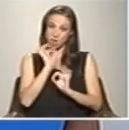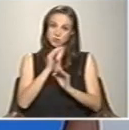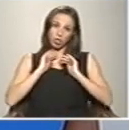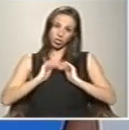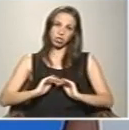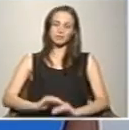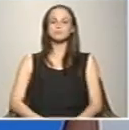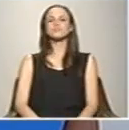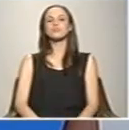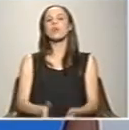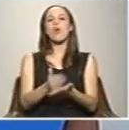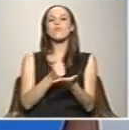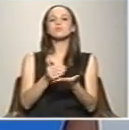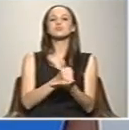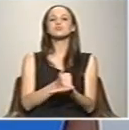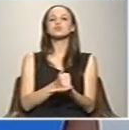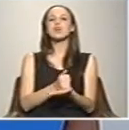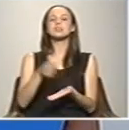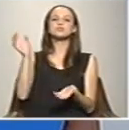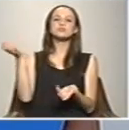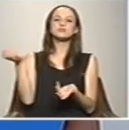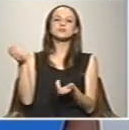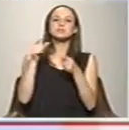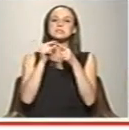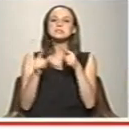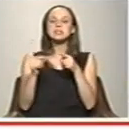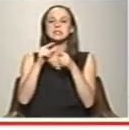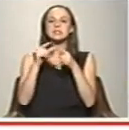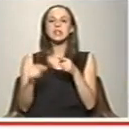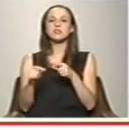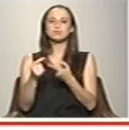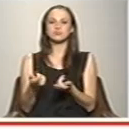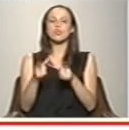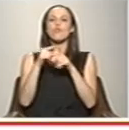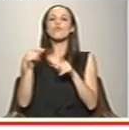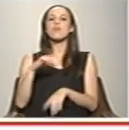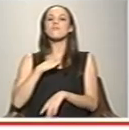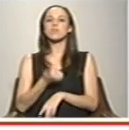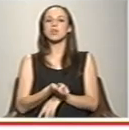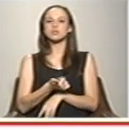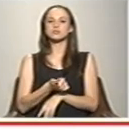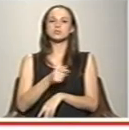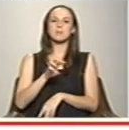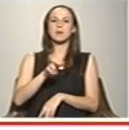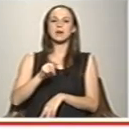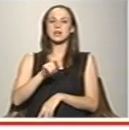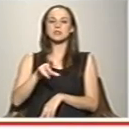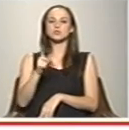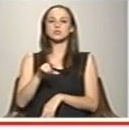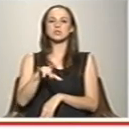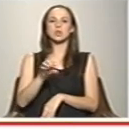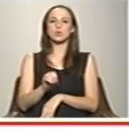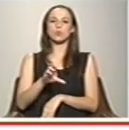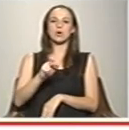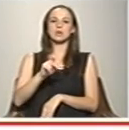e legumes e cereais, lentilhas, alfaces, espinafres, folhas verdes, que porque têm magnésio, zinco, a vitamina B6, o cálcio e o